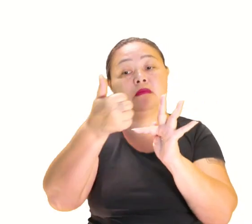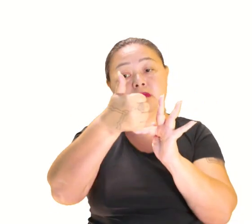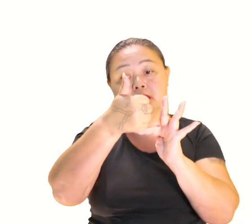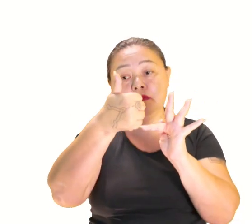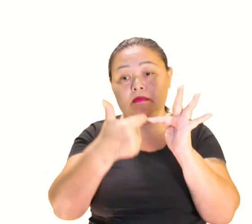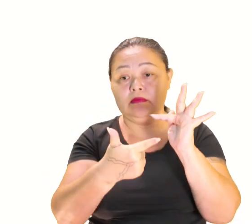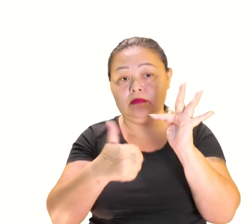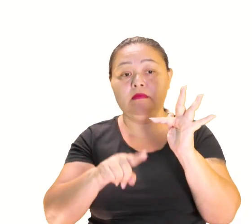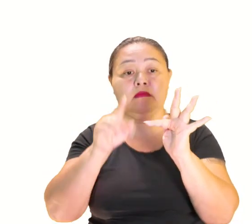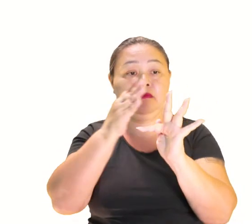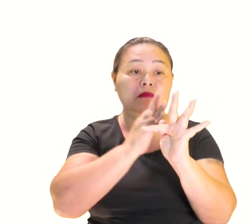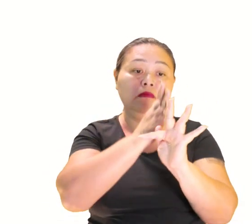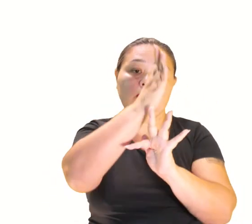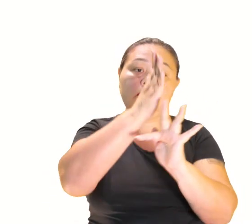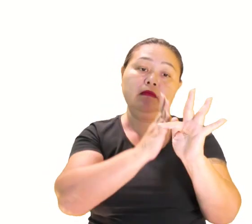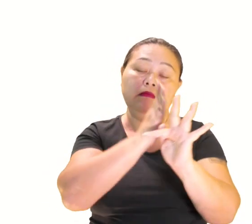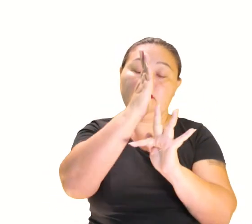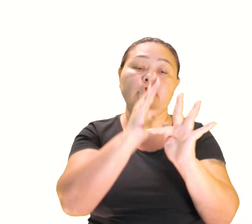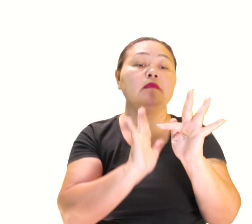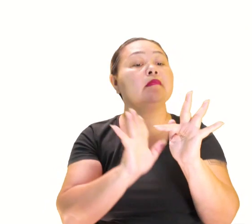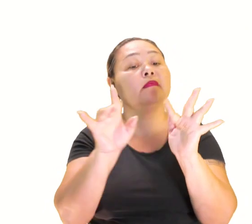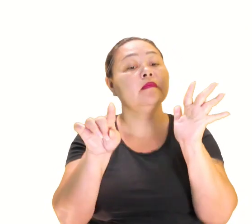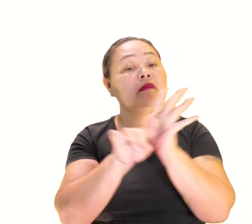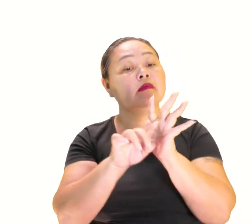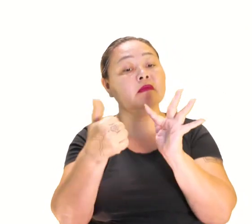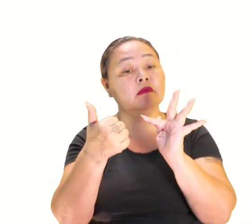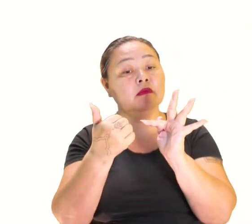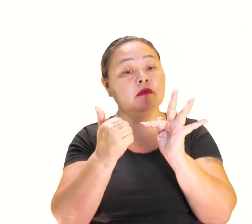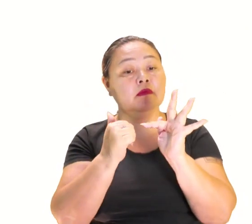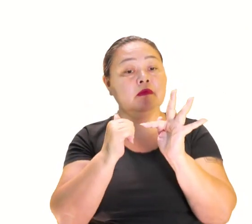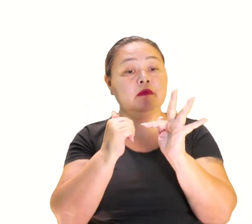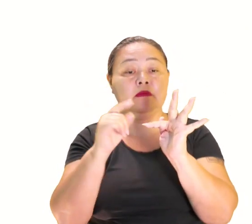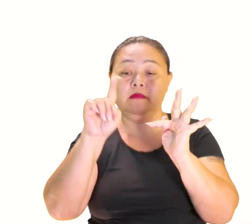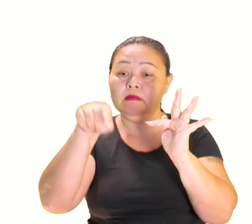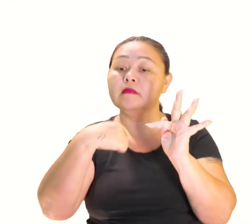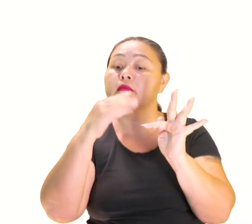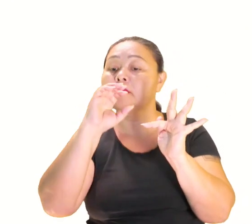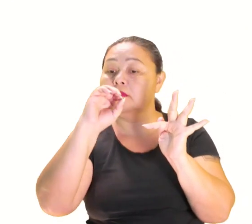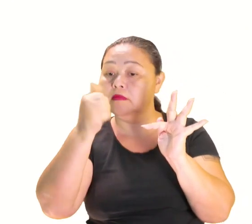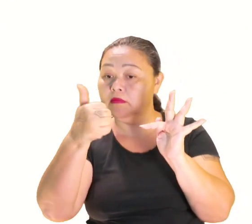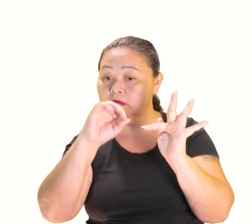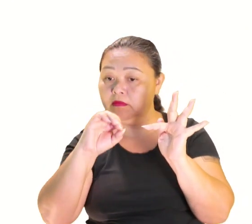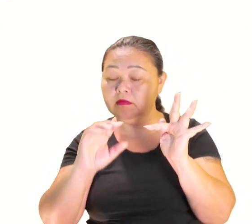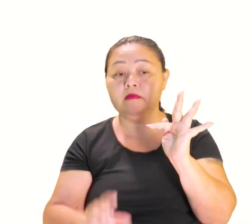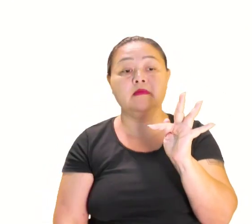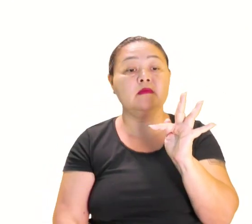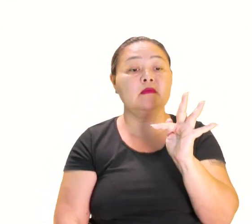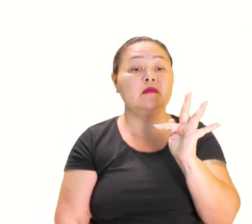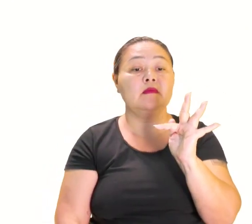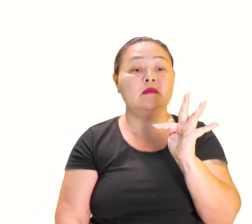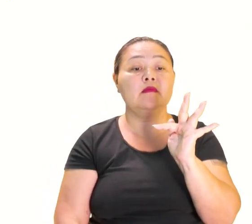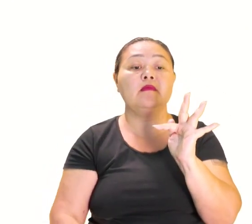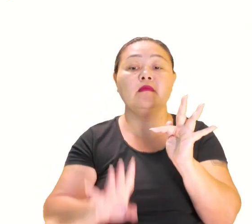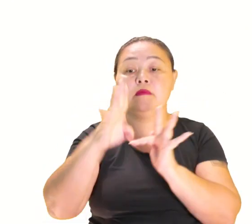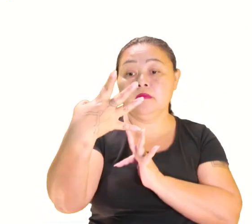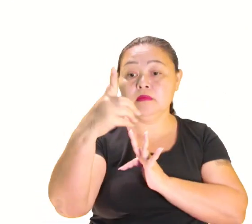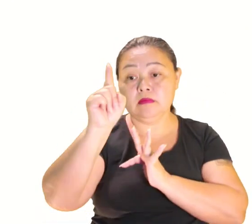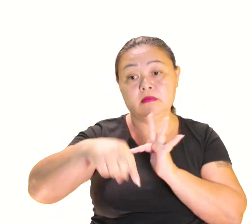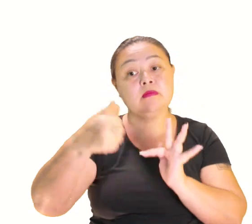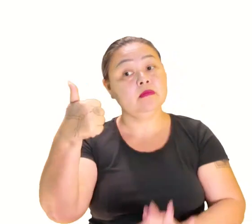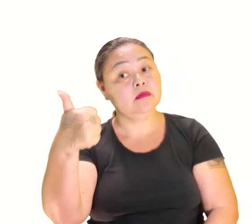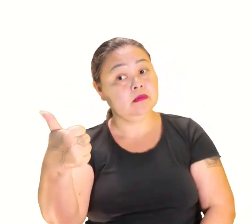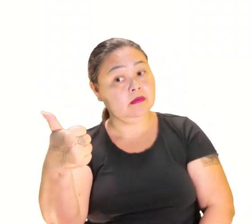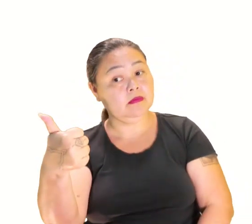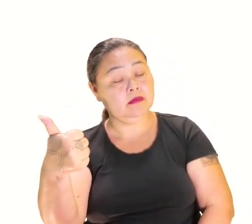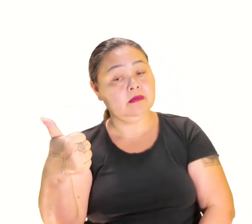0,25, o y é menos 1 aqui. Isso. Vai passar no 1 e no 0, já sei. Vai. E onde mais? Quando o x é 4, o y